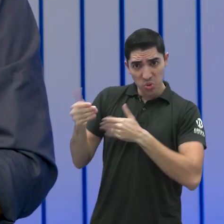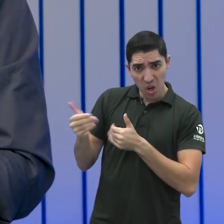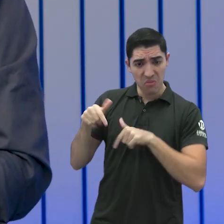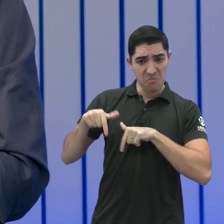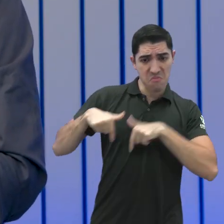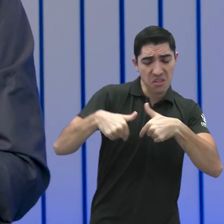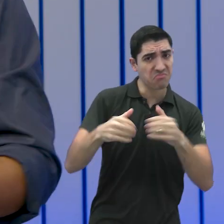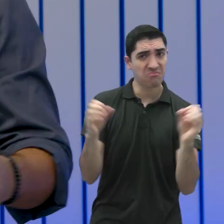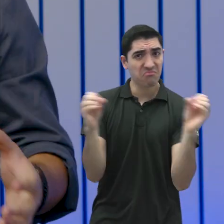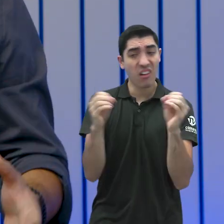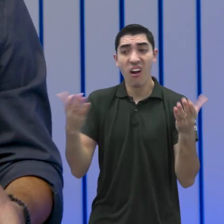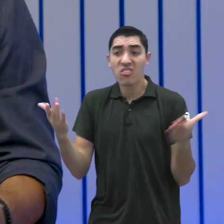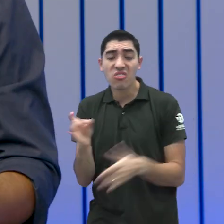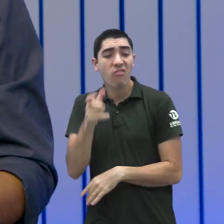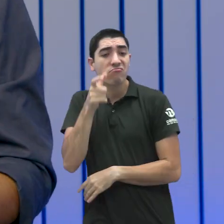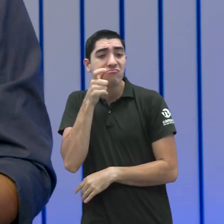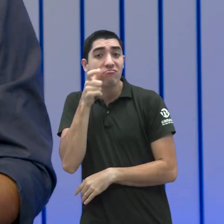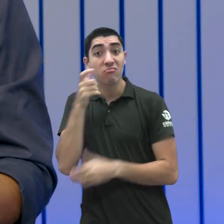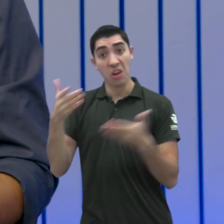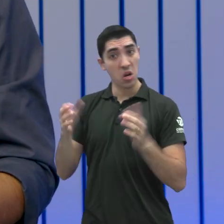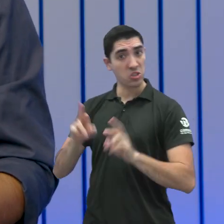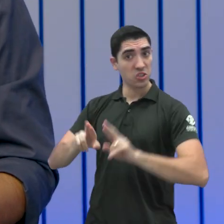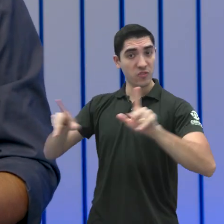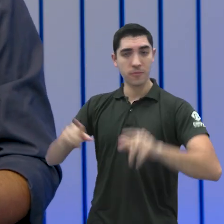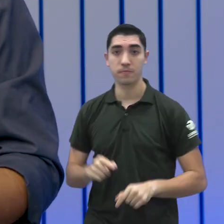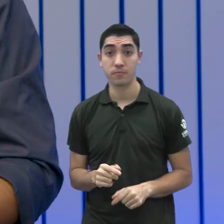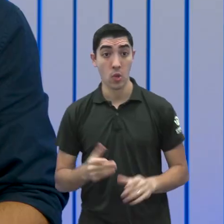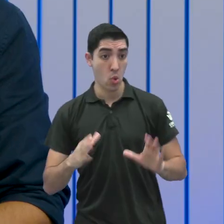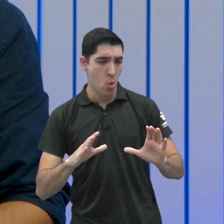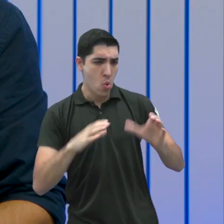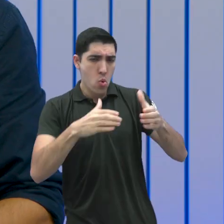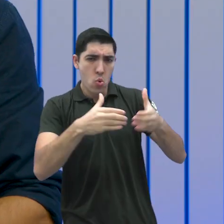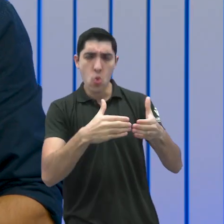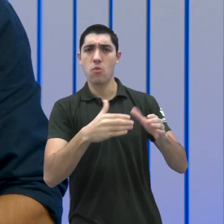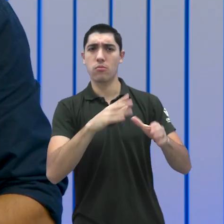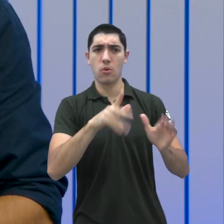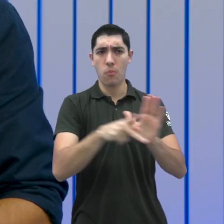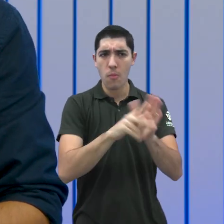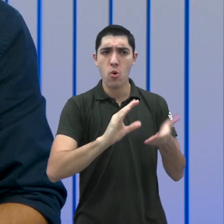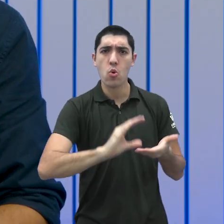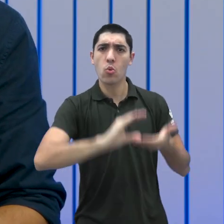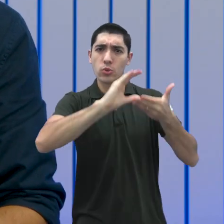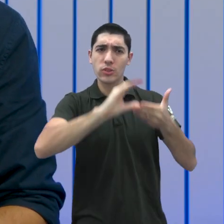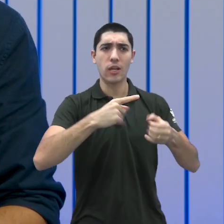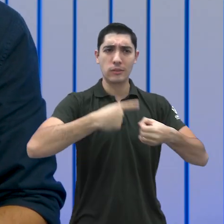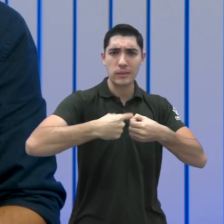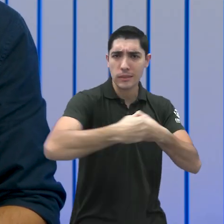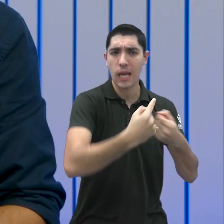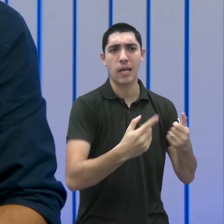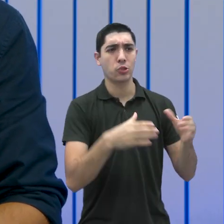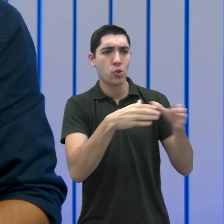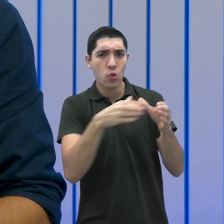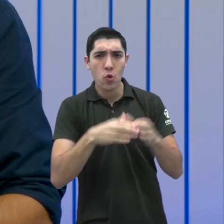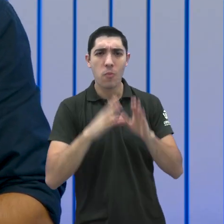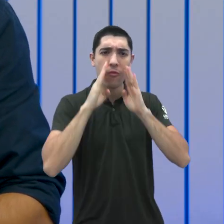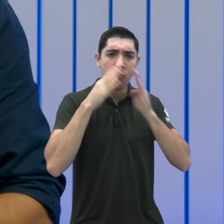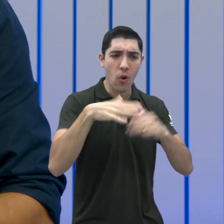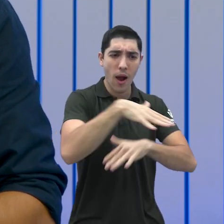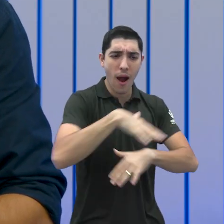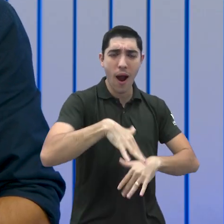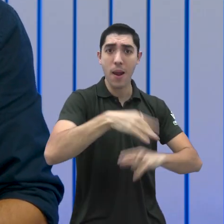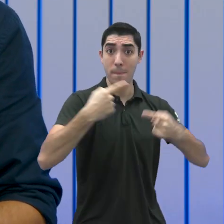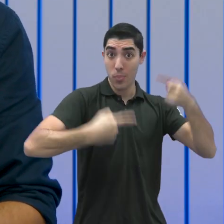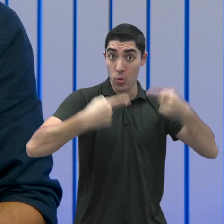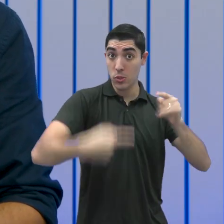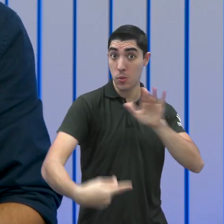em espaços onde antes era apenas espectadora. Conselhos municipais, grêmios estudantis, parlamentos jovens